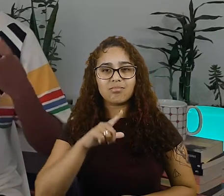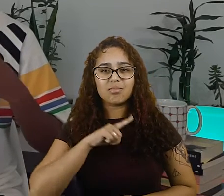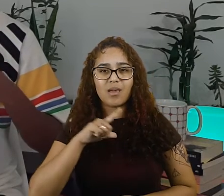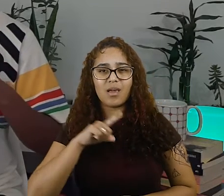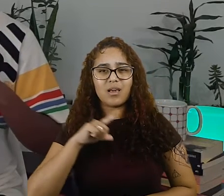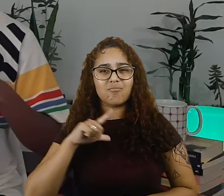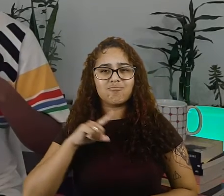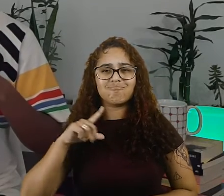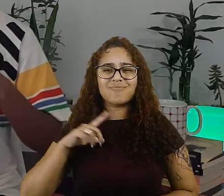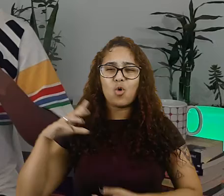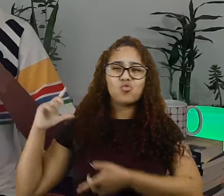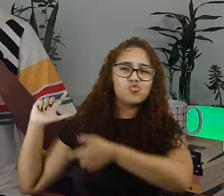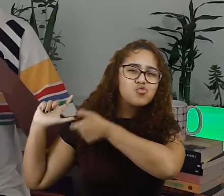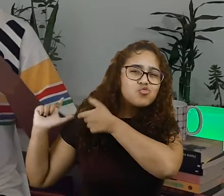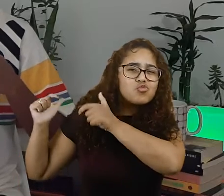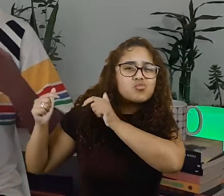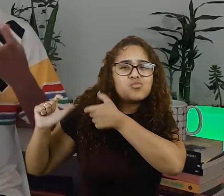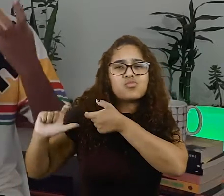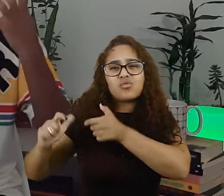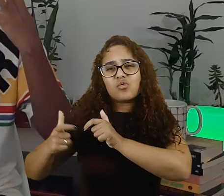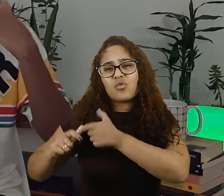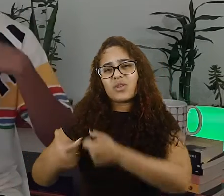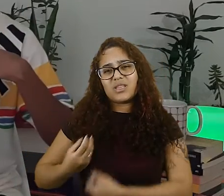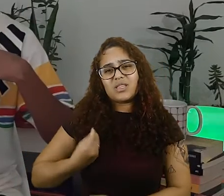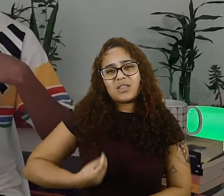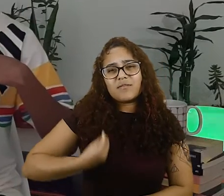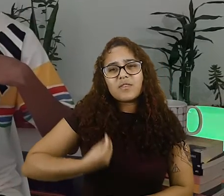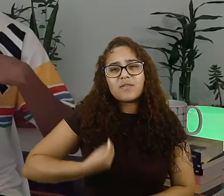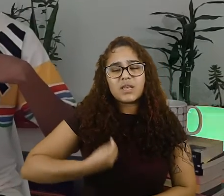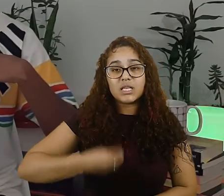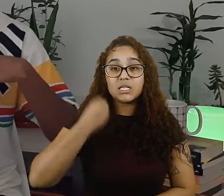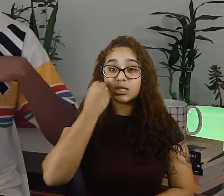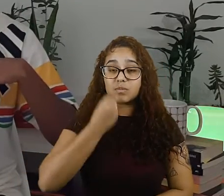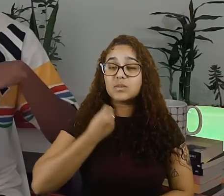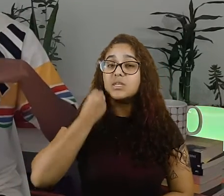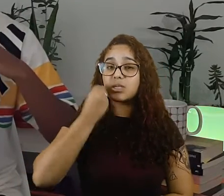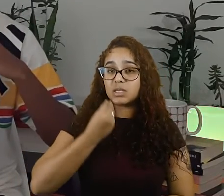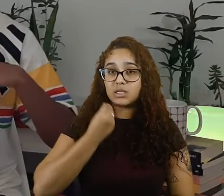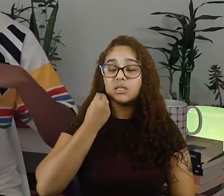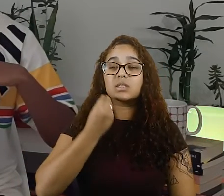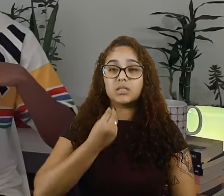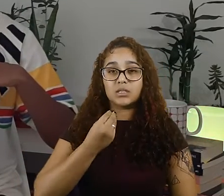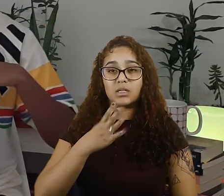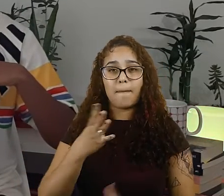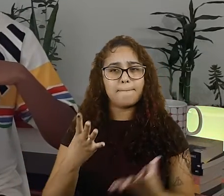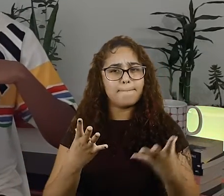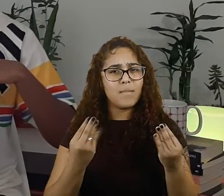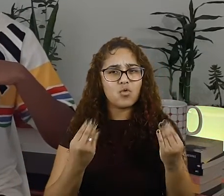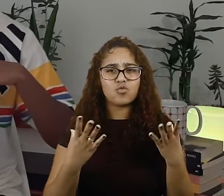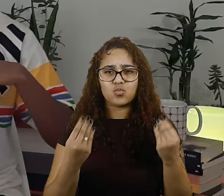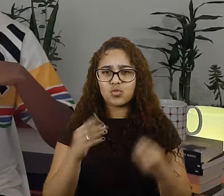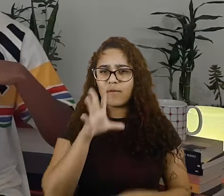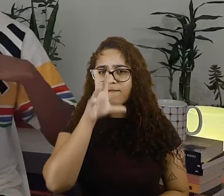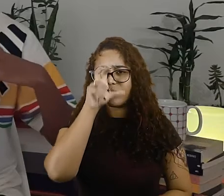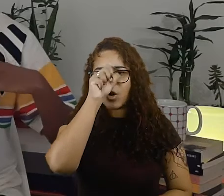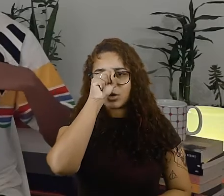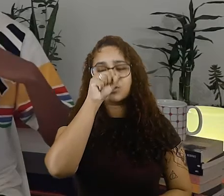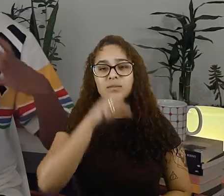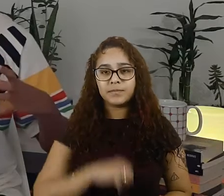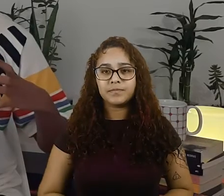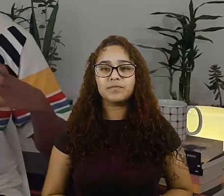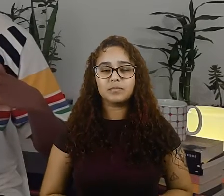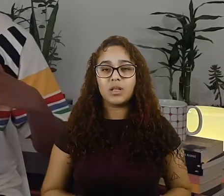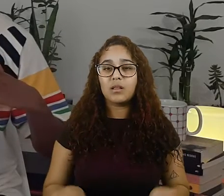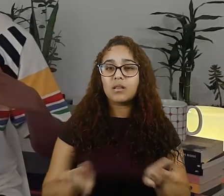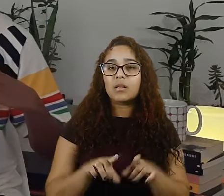que falam, trazem toda uma carga de vivências e experiências que são muito,